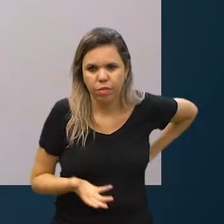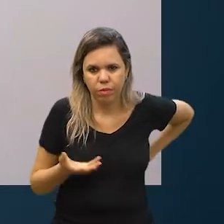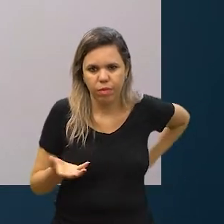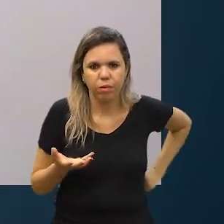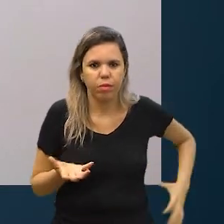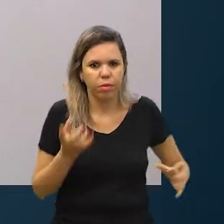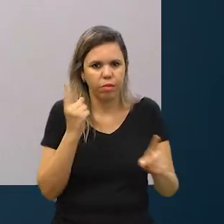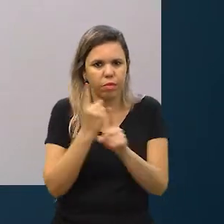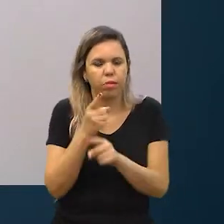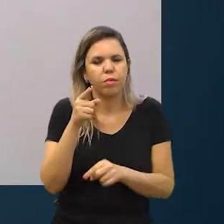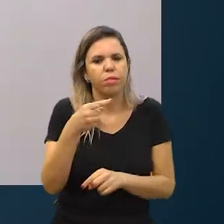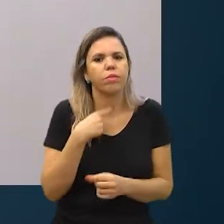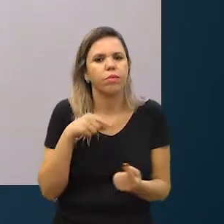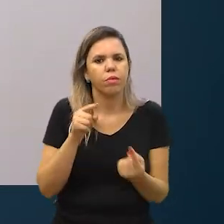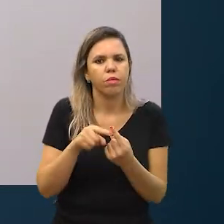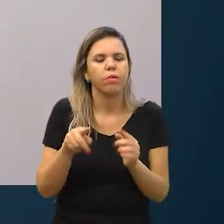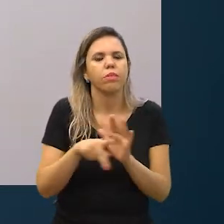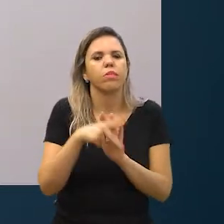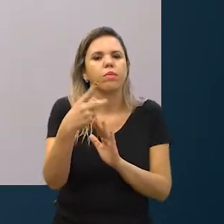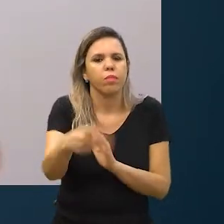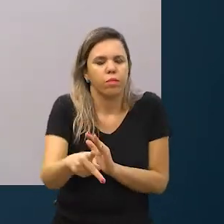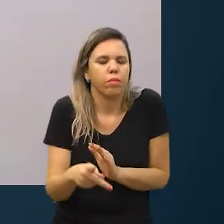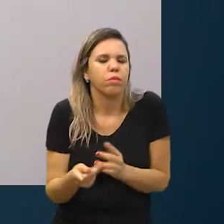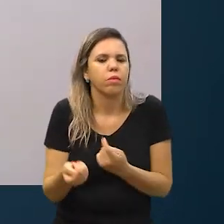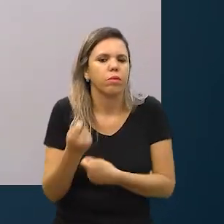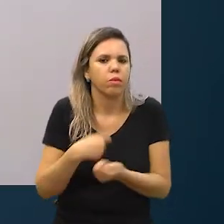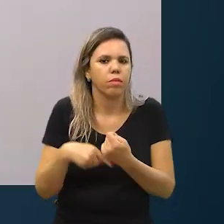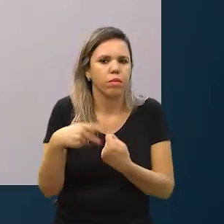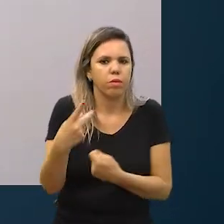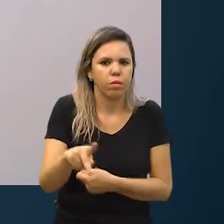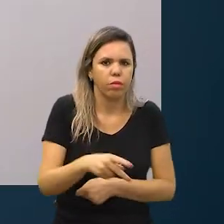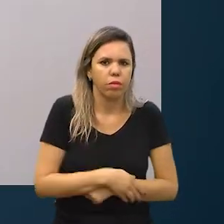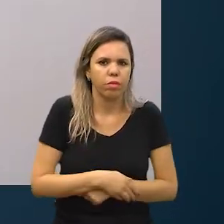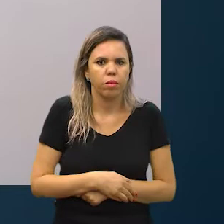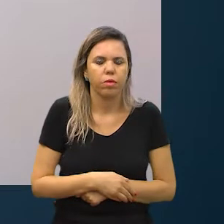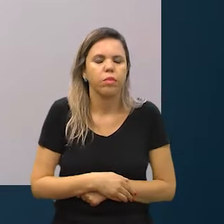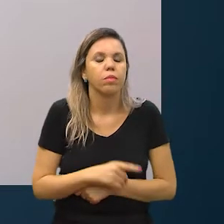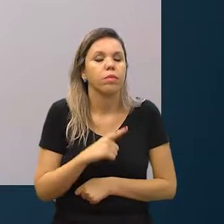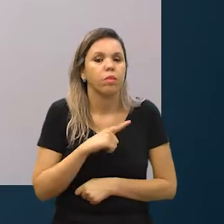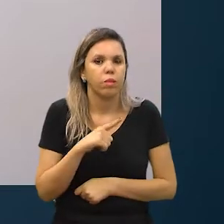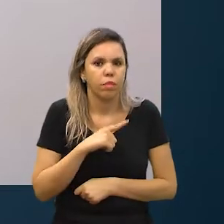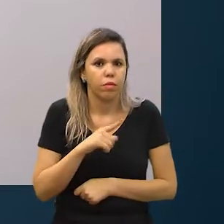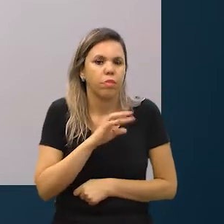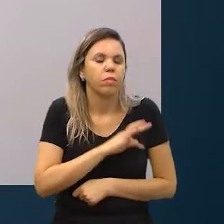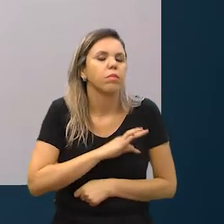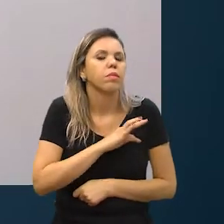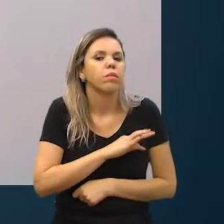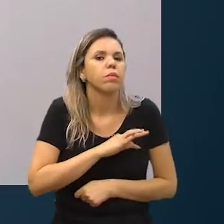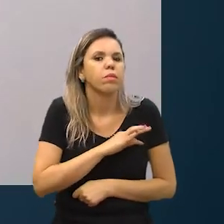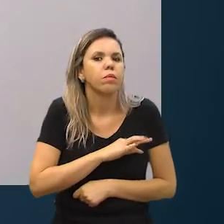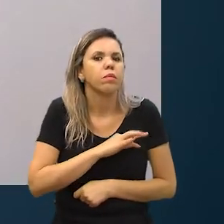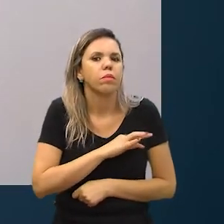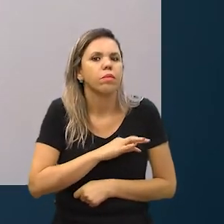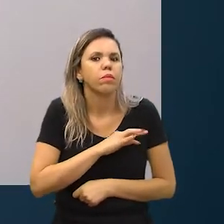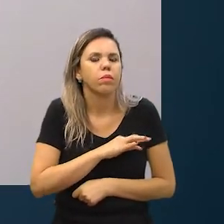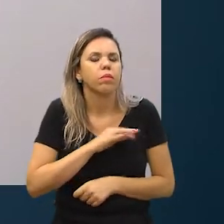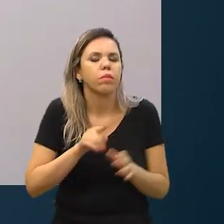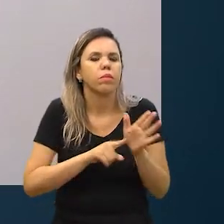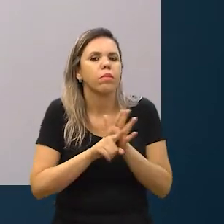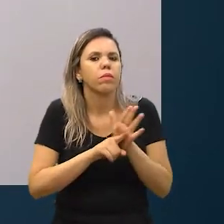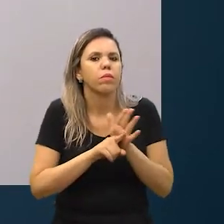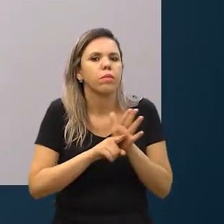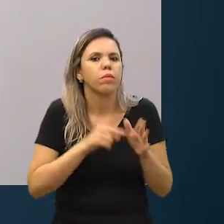encontrar o propósito de vocês ou o propósito do negócio de vocês, existe aí uma técnica do um